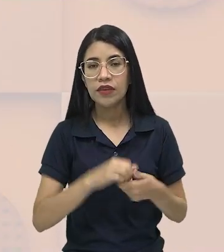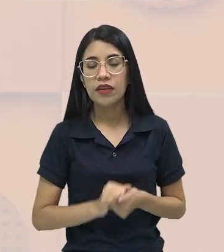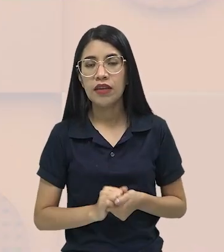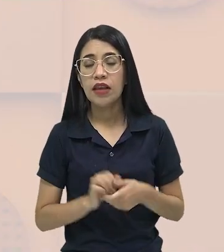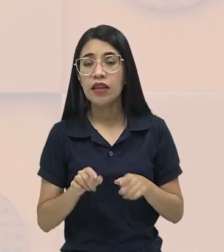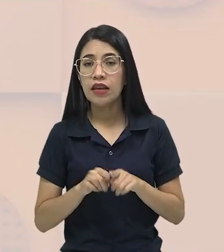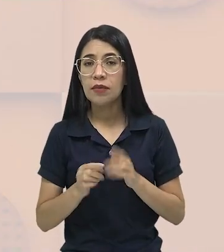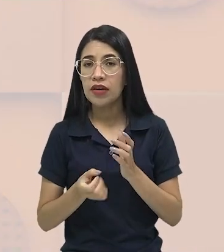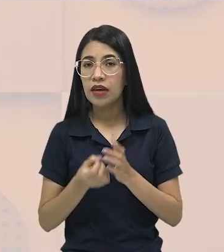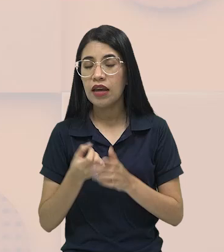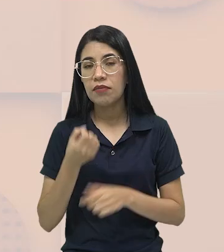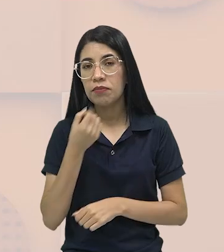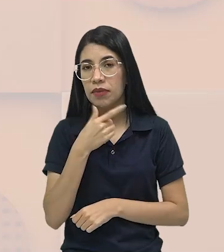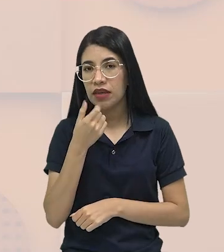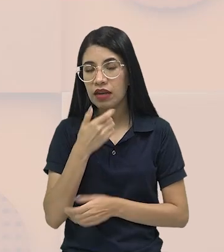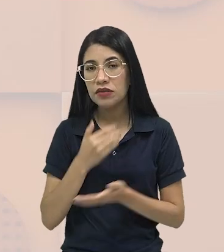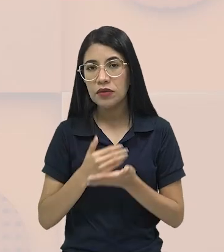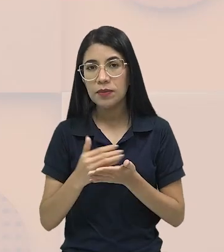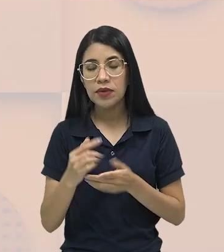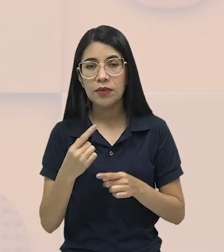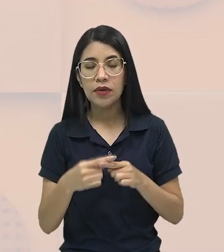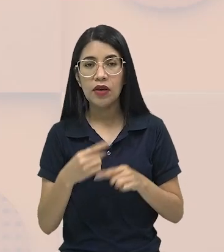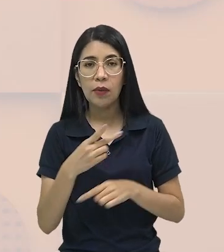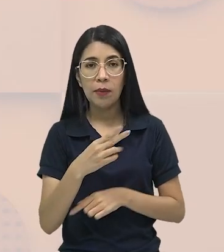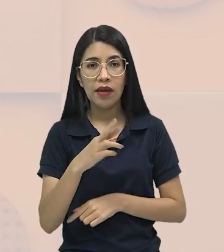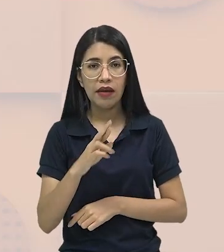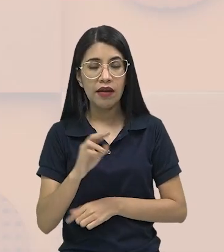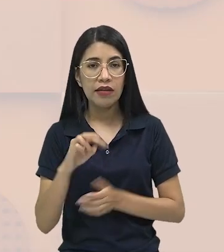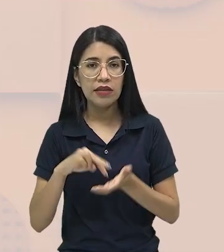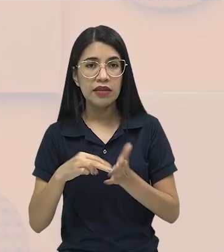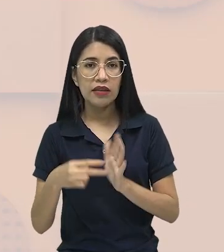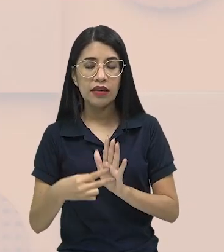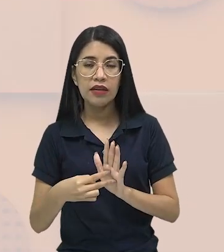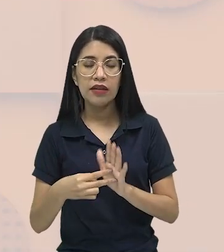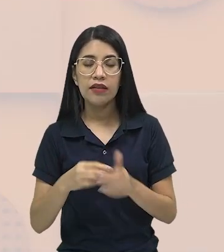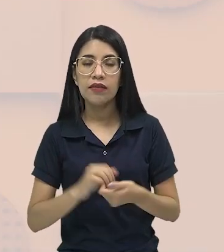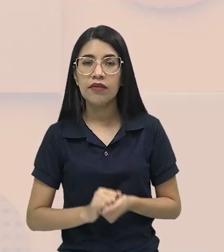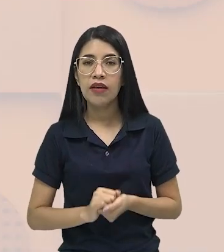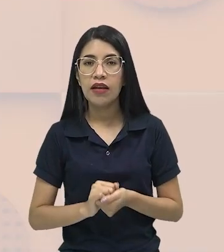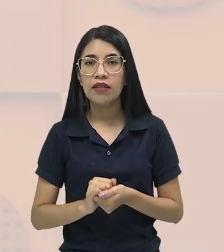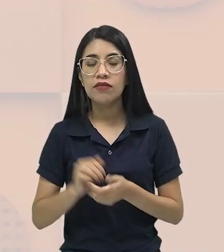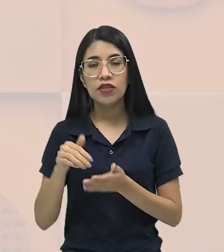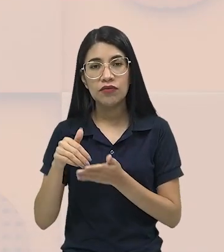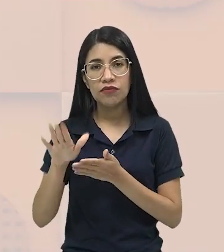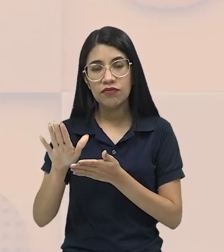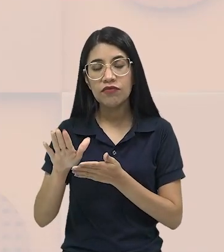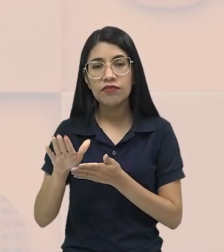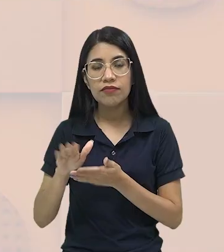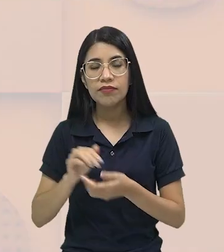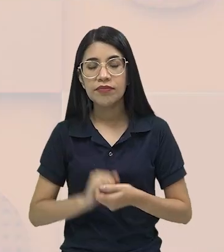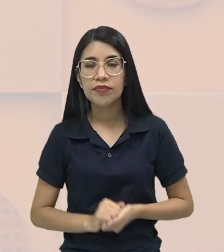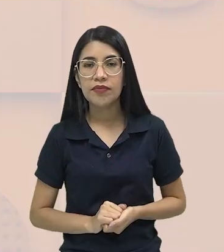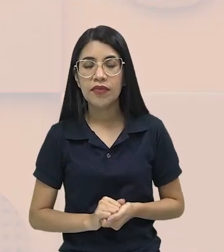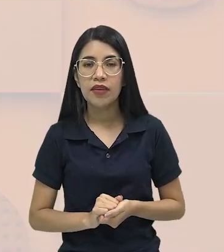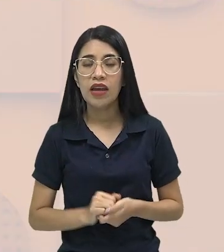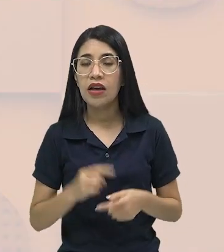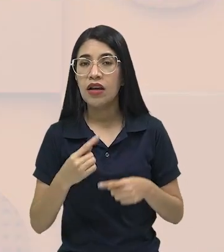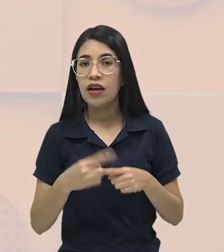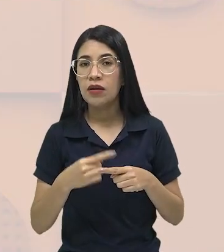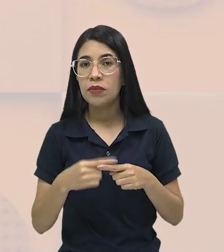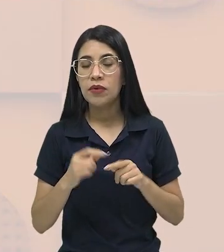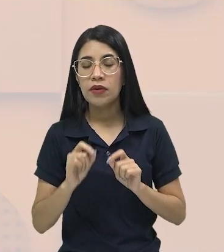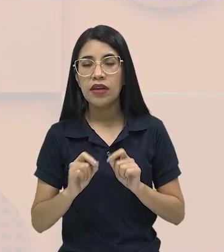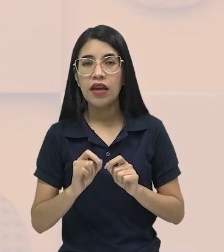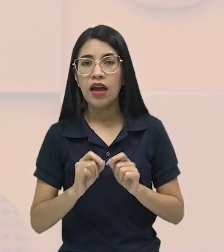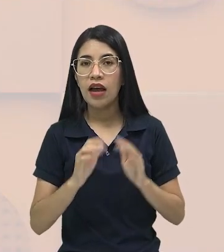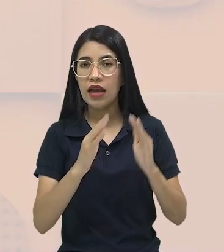fazer piadas, né, dizendo que, na verdade, esse PIR significa ponham-se na rua, né, justamente porque você